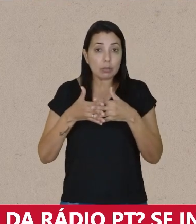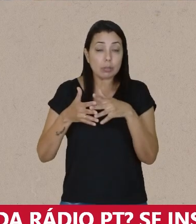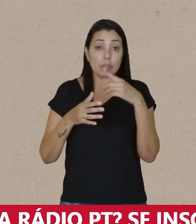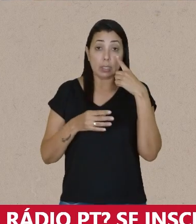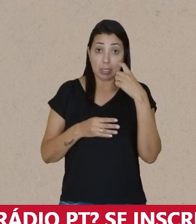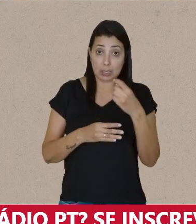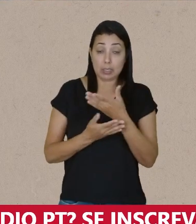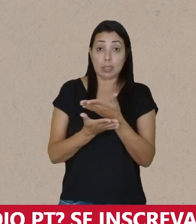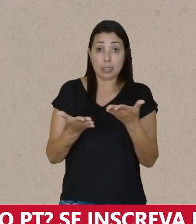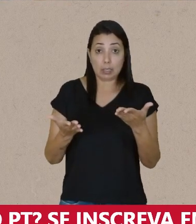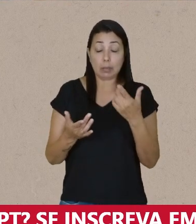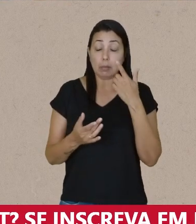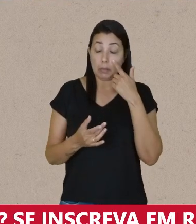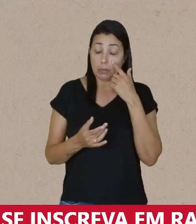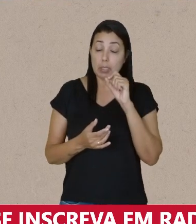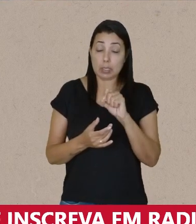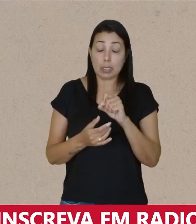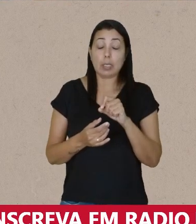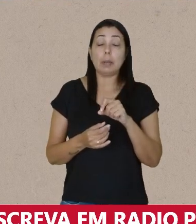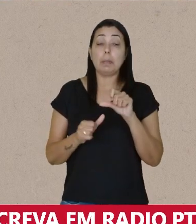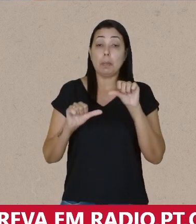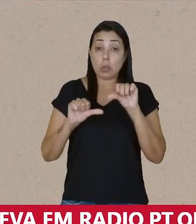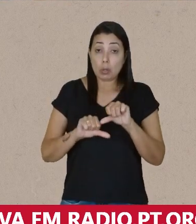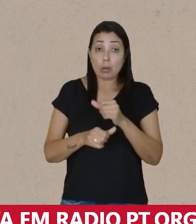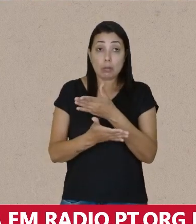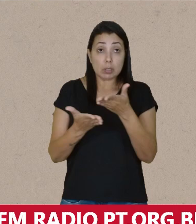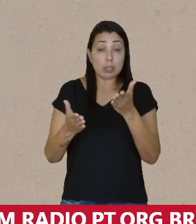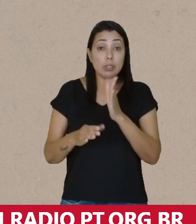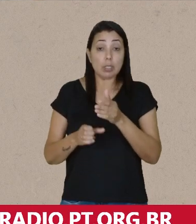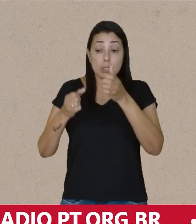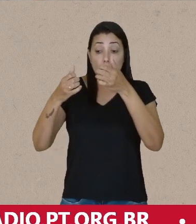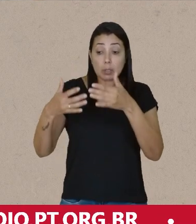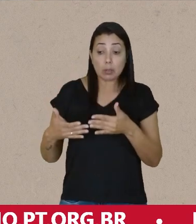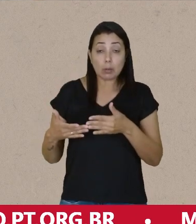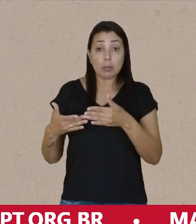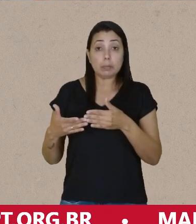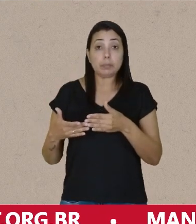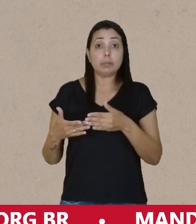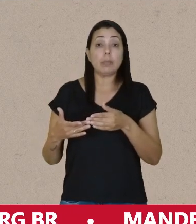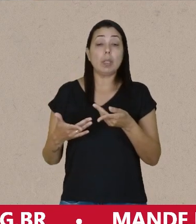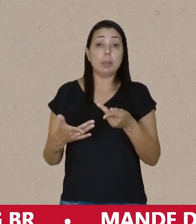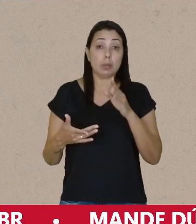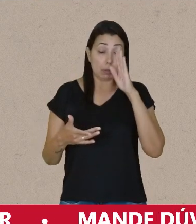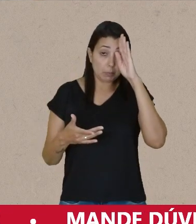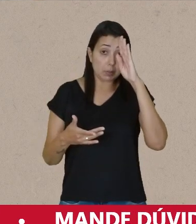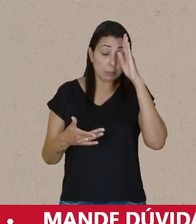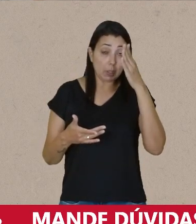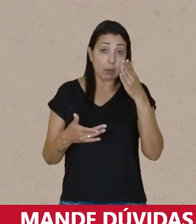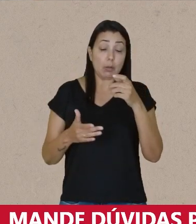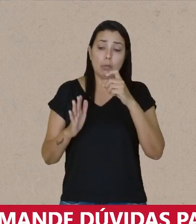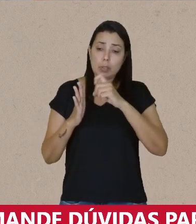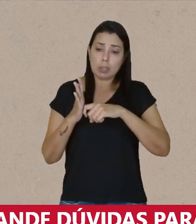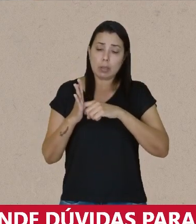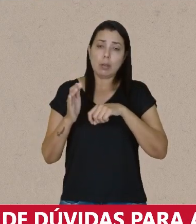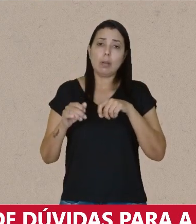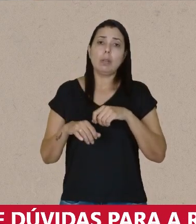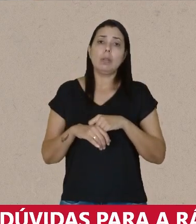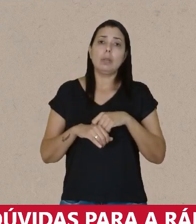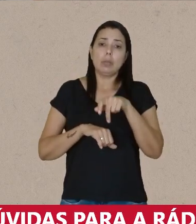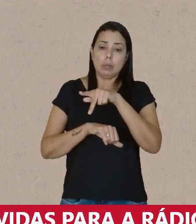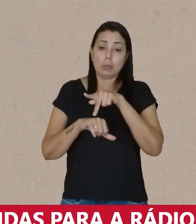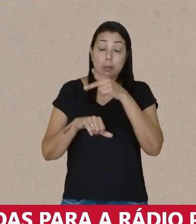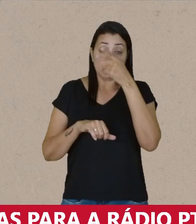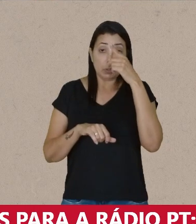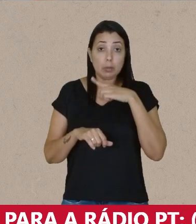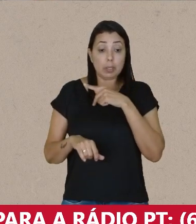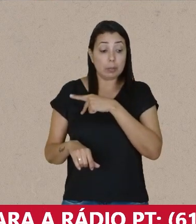interesse? Então, a meu ver, o caso é gravíssimo e, como você falou, o titular da política fiscal do país, a pessoa que